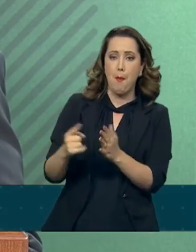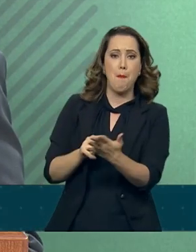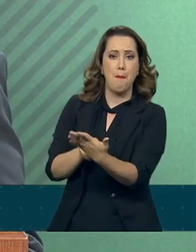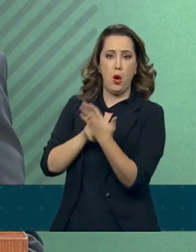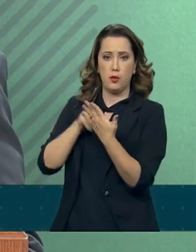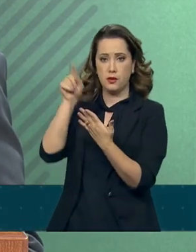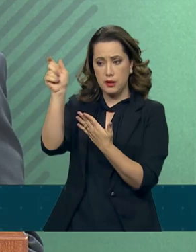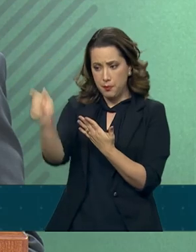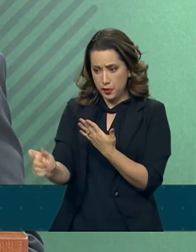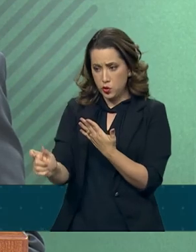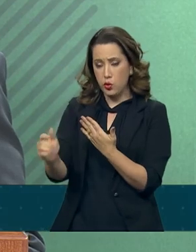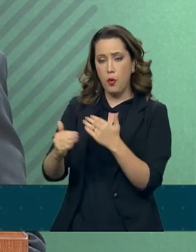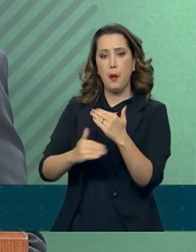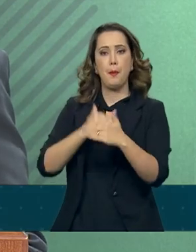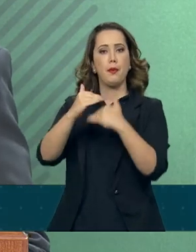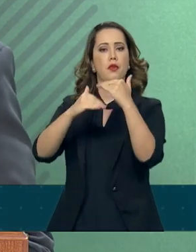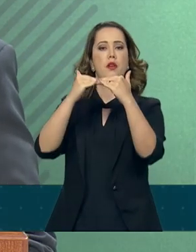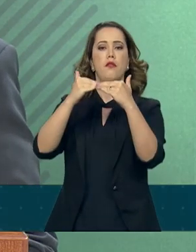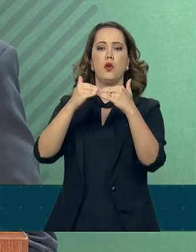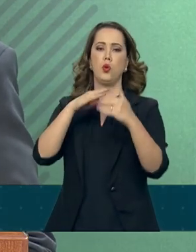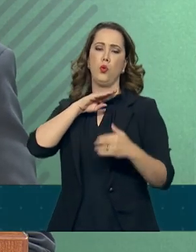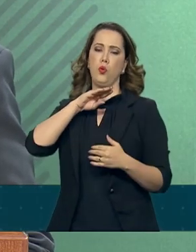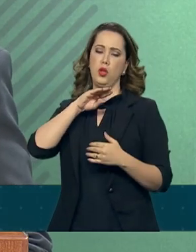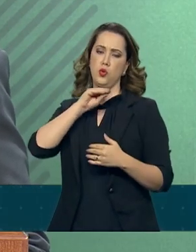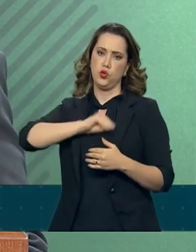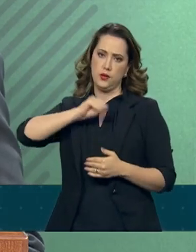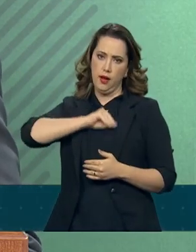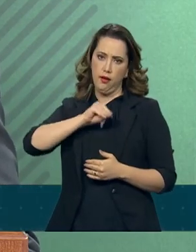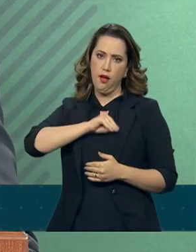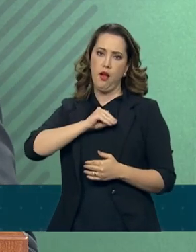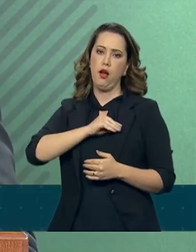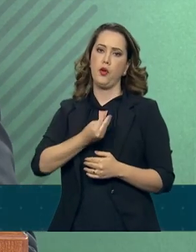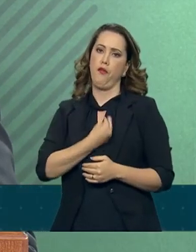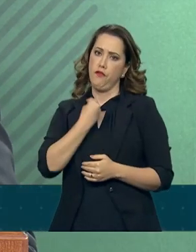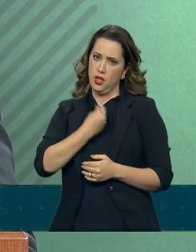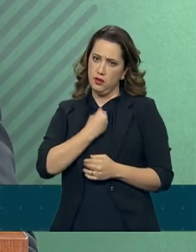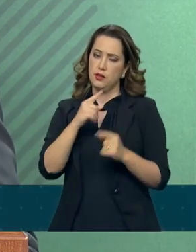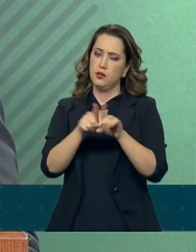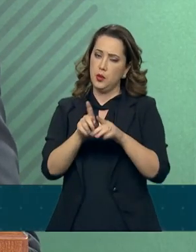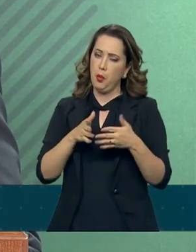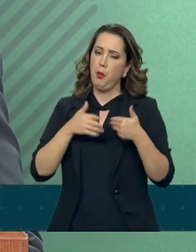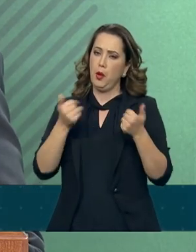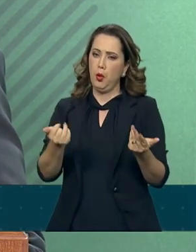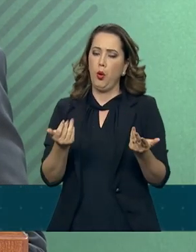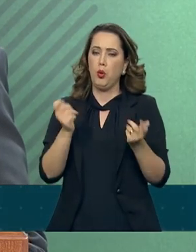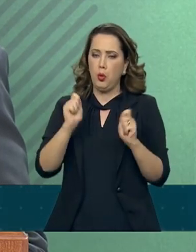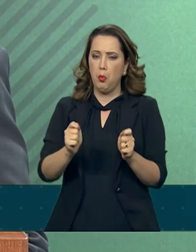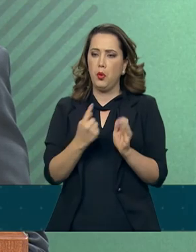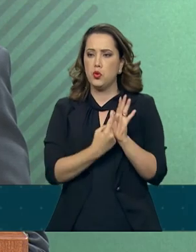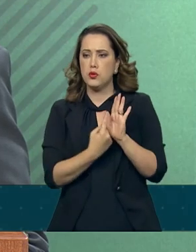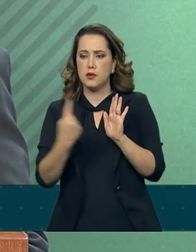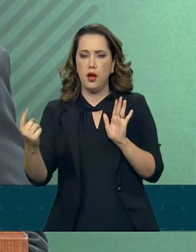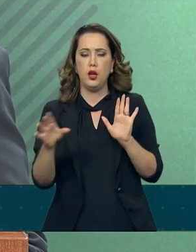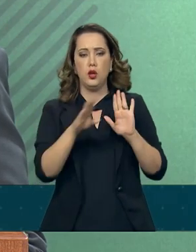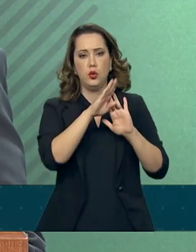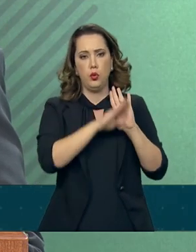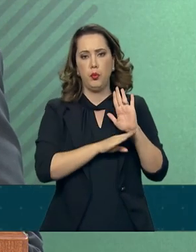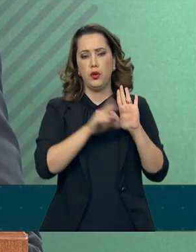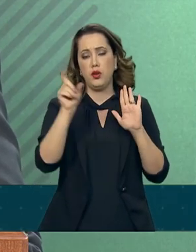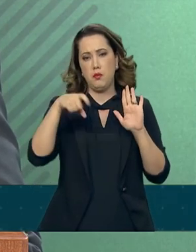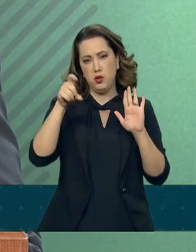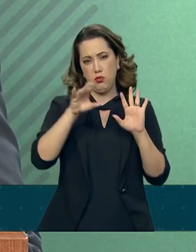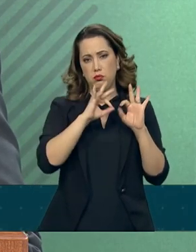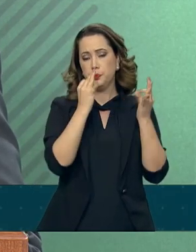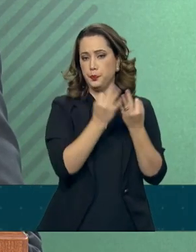evolução na situação social e econômica daquela família o departamento de benefícios